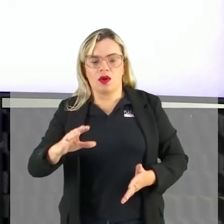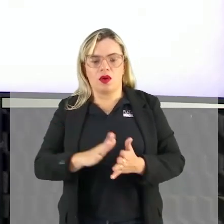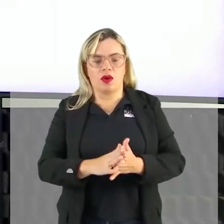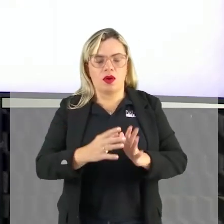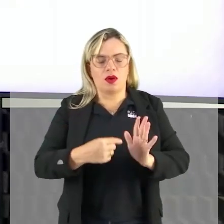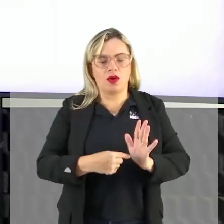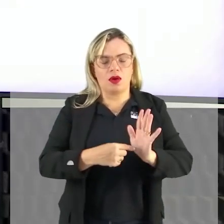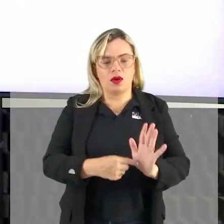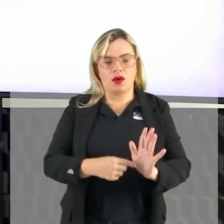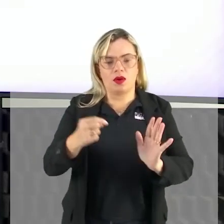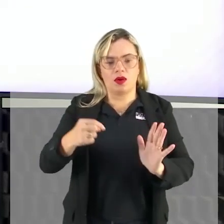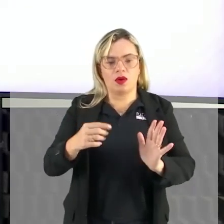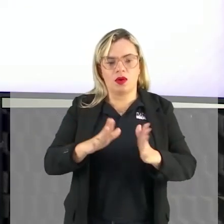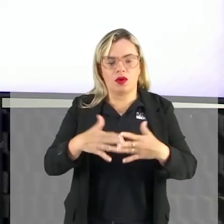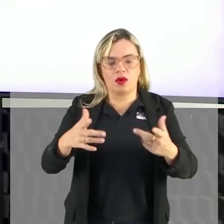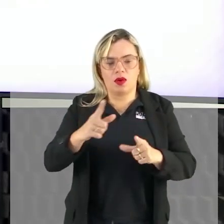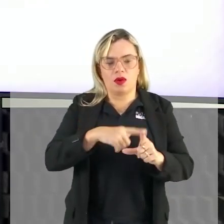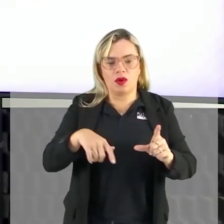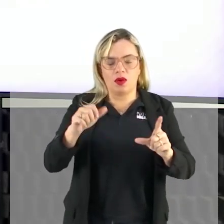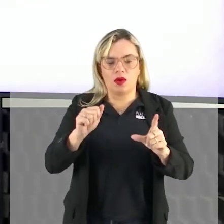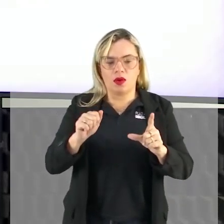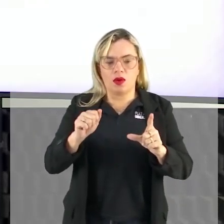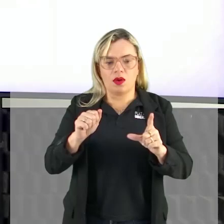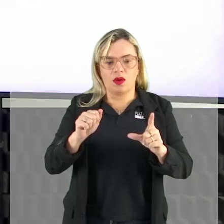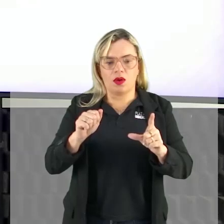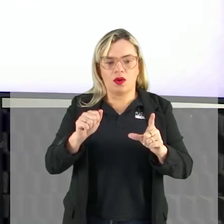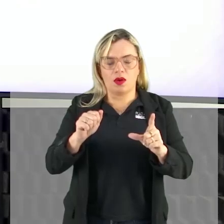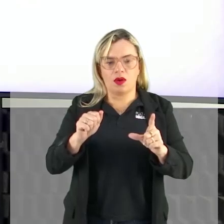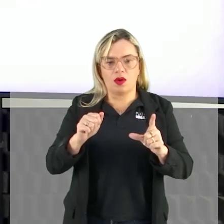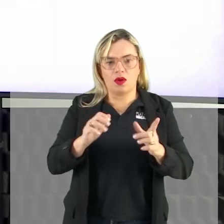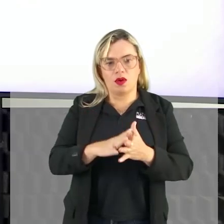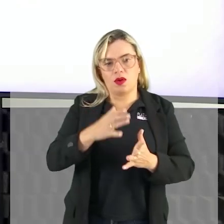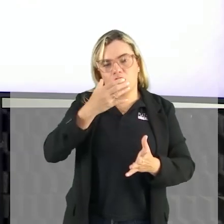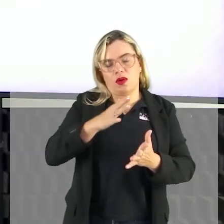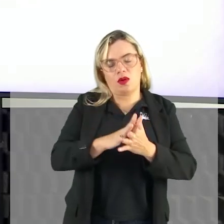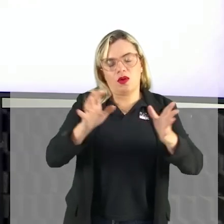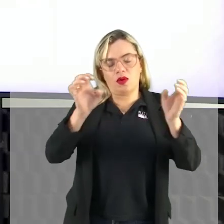o fruto já é uma estrutura bem,